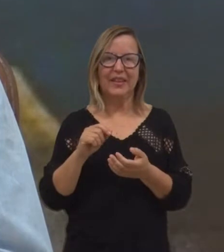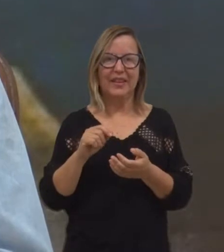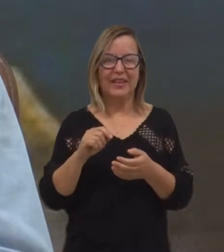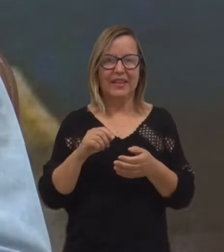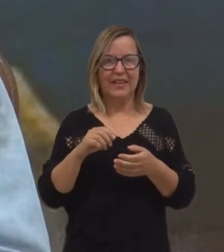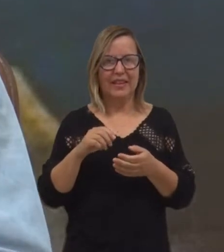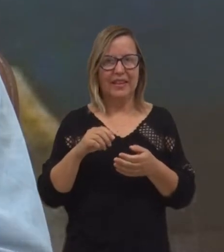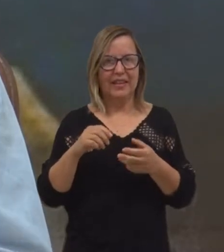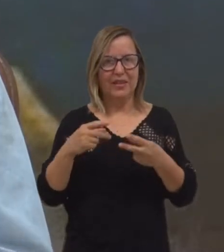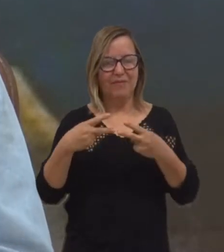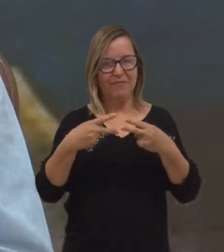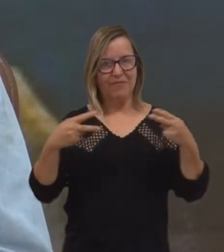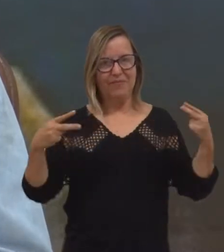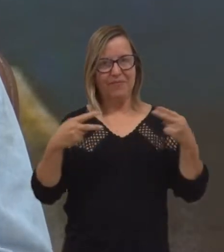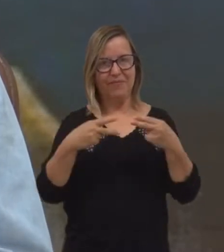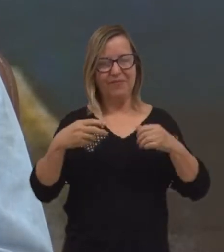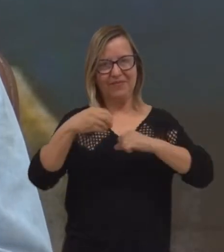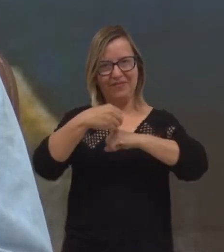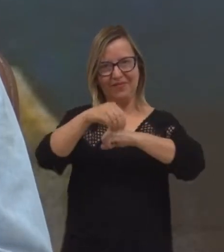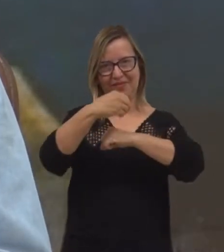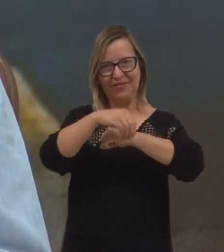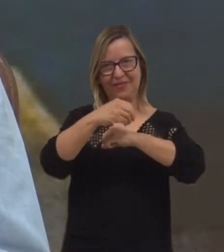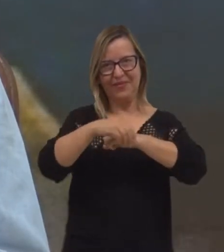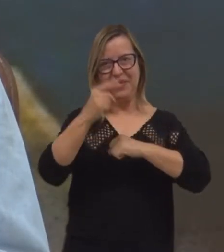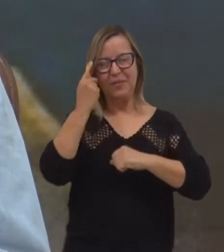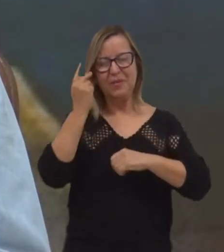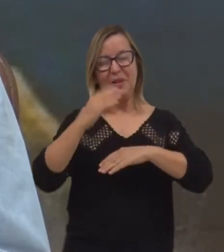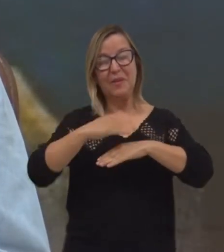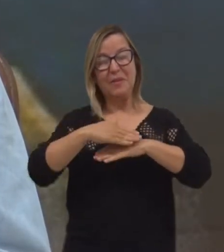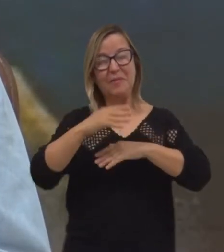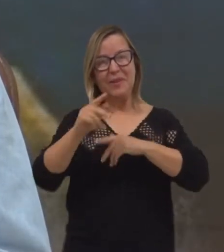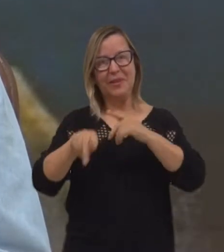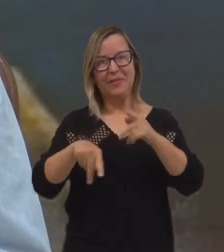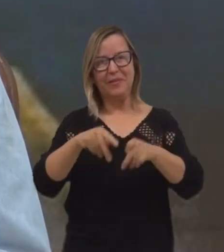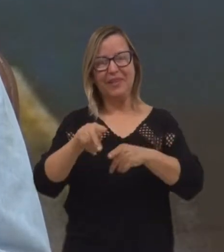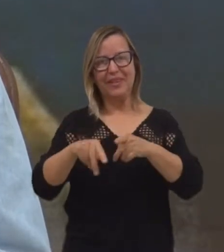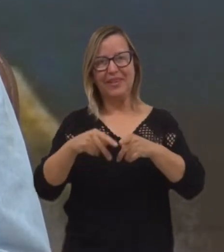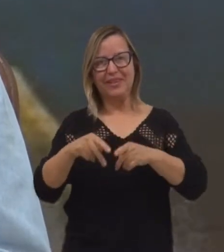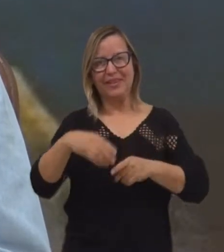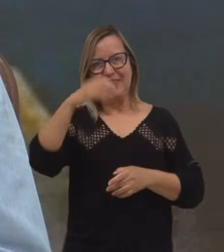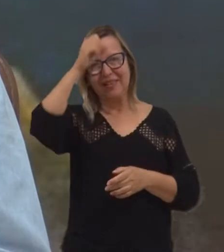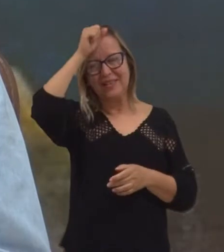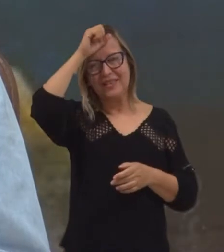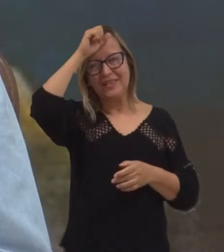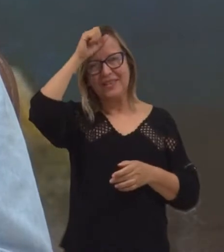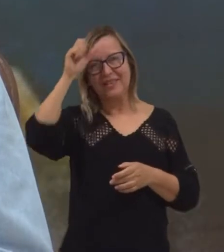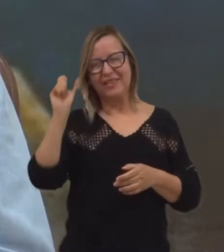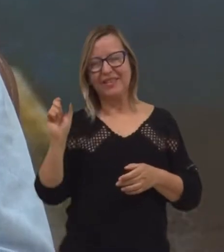possam acompanhar a leitura e o desenvolvimento